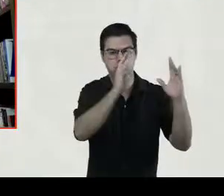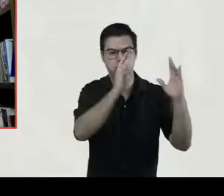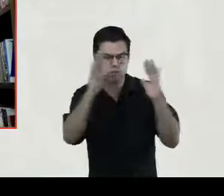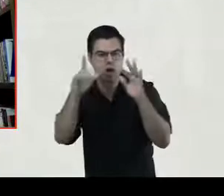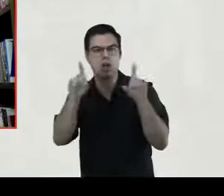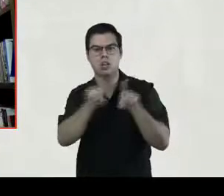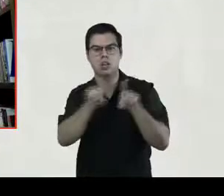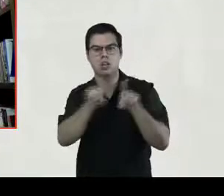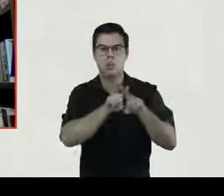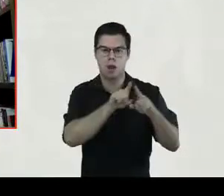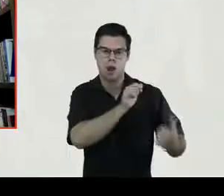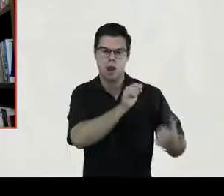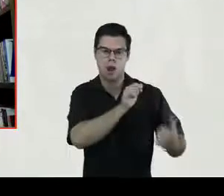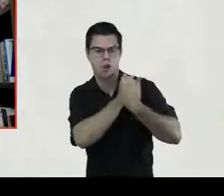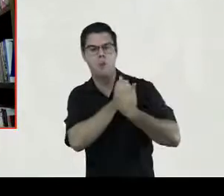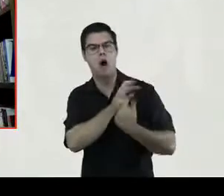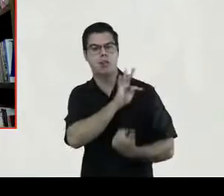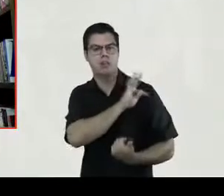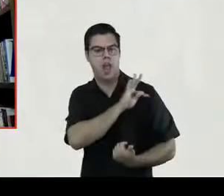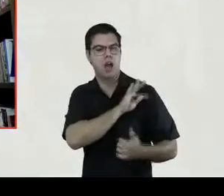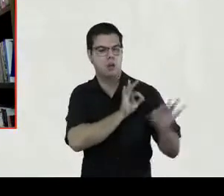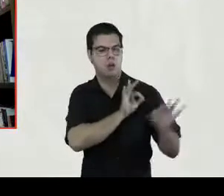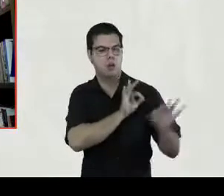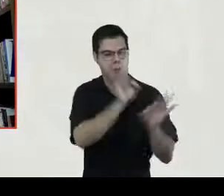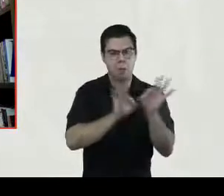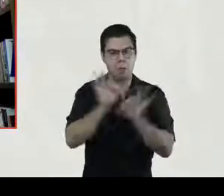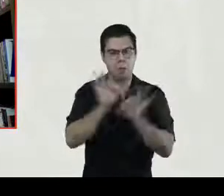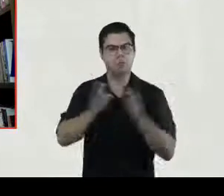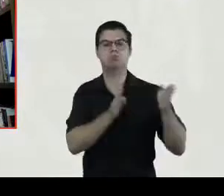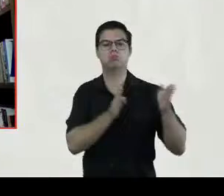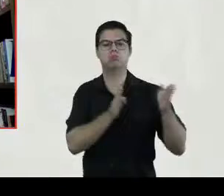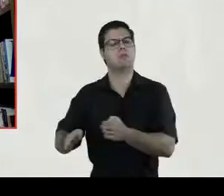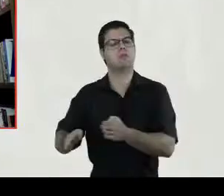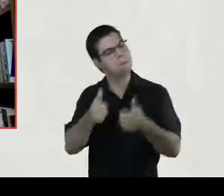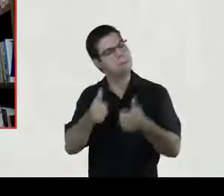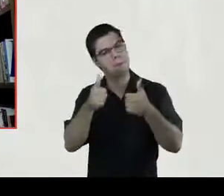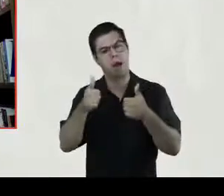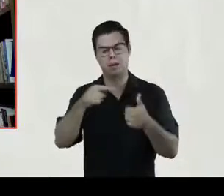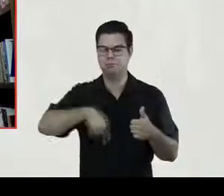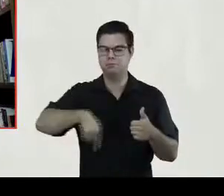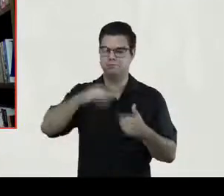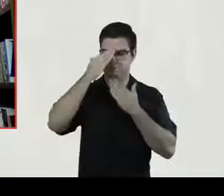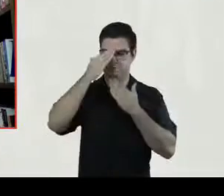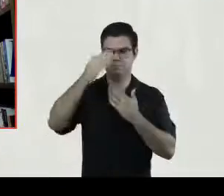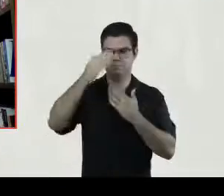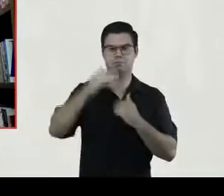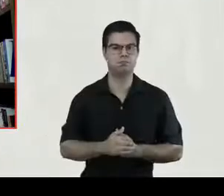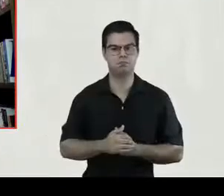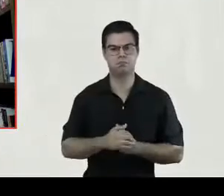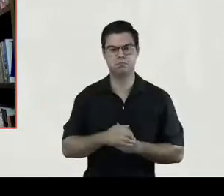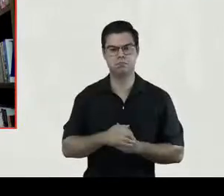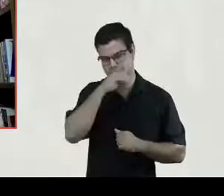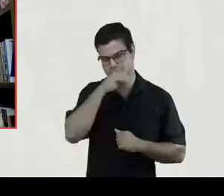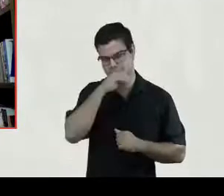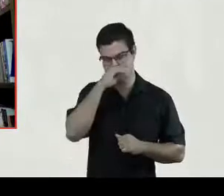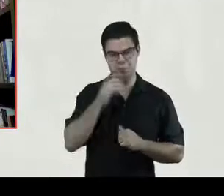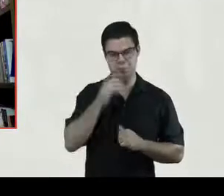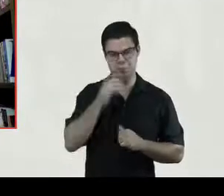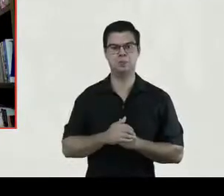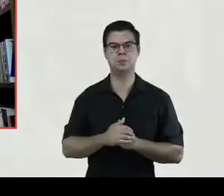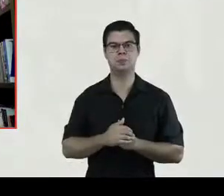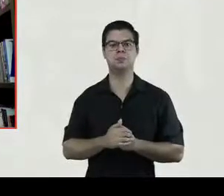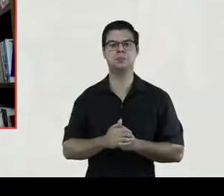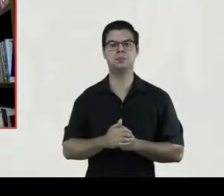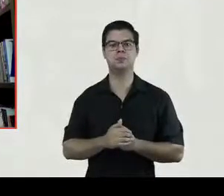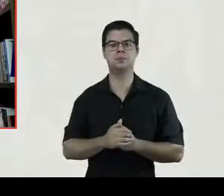dando todo o suporte técnico para que este evento ocorra da melhor forma possível. Evidentemente que nós temos que contar